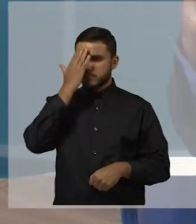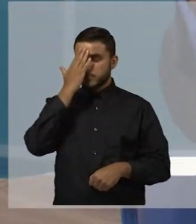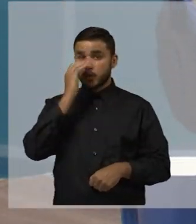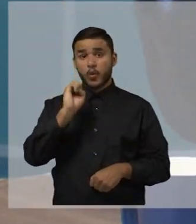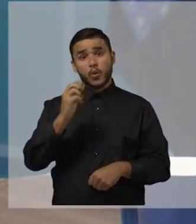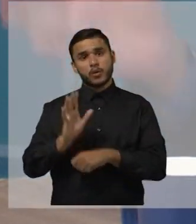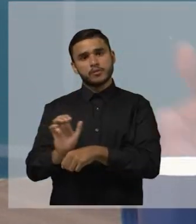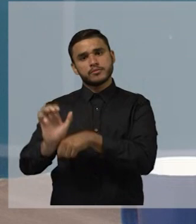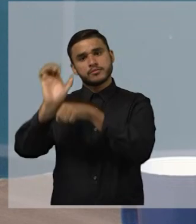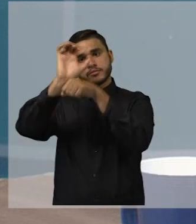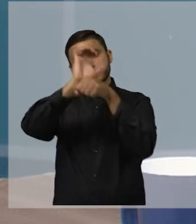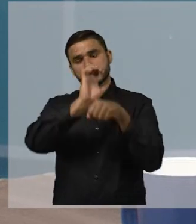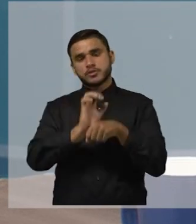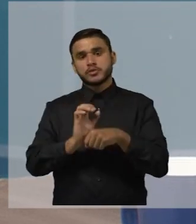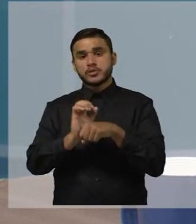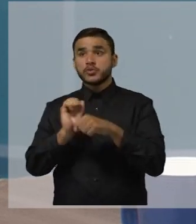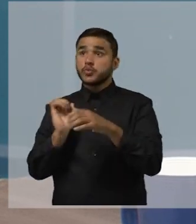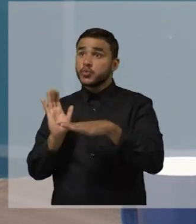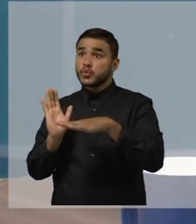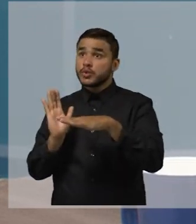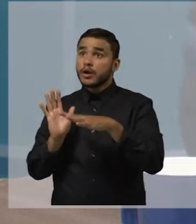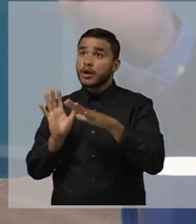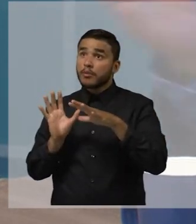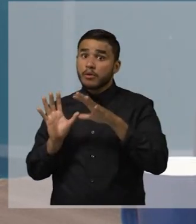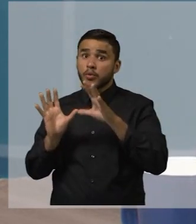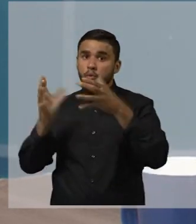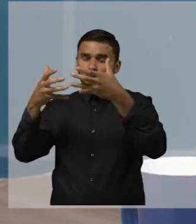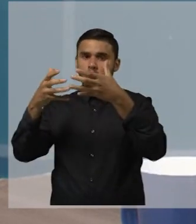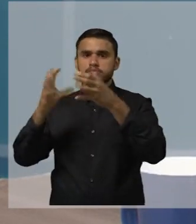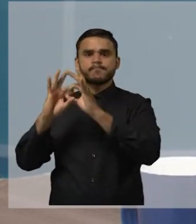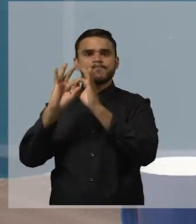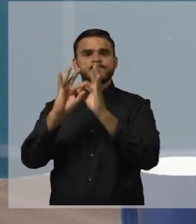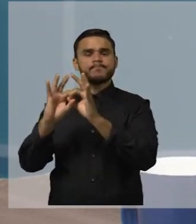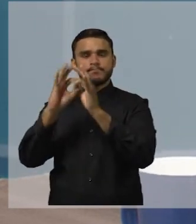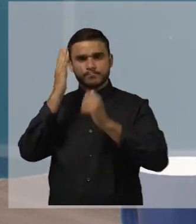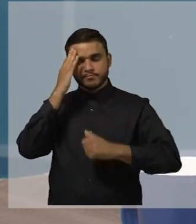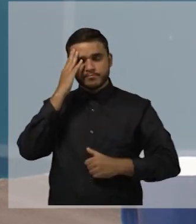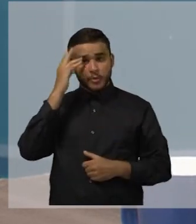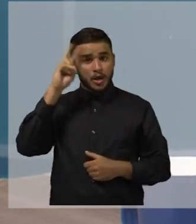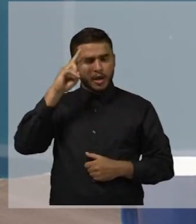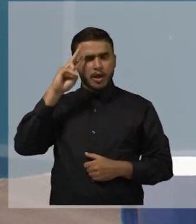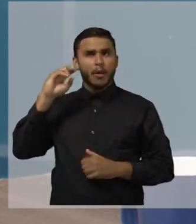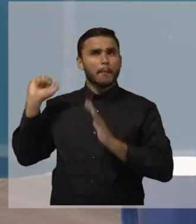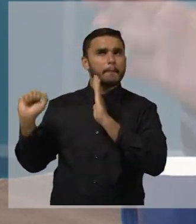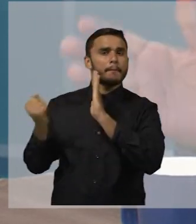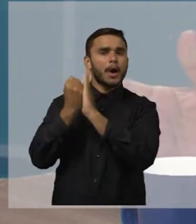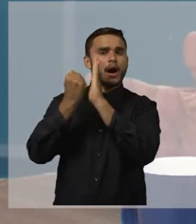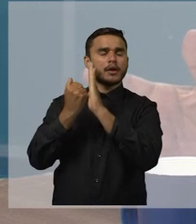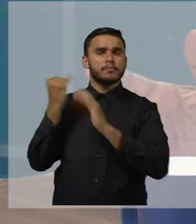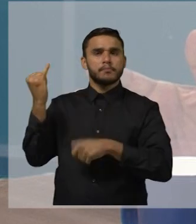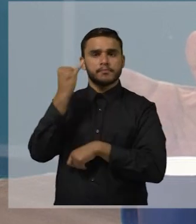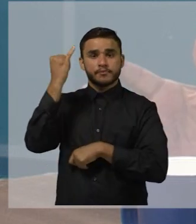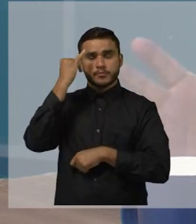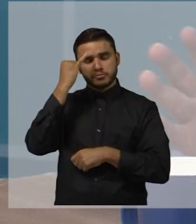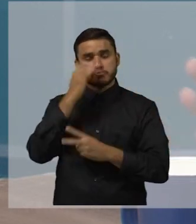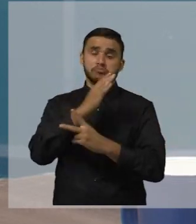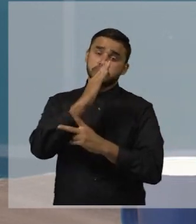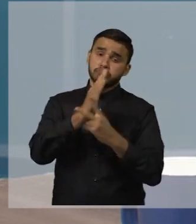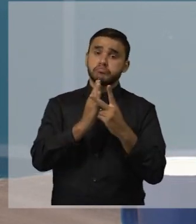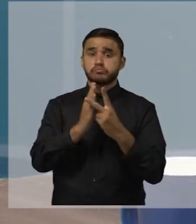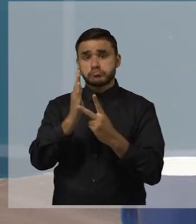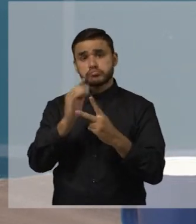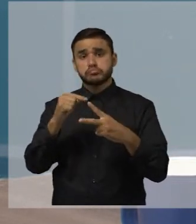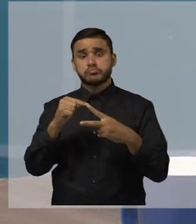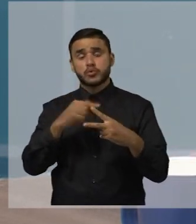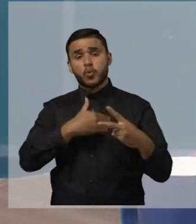aglomeram em torno do que seria dessa área. Os momentos mais importantes foram os momentos em que houve uma das duas coisas.